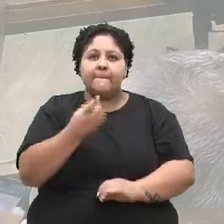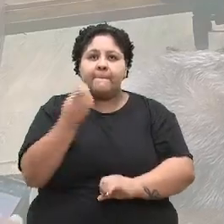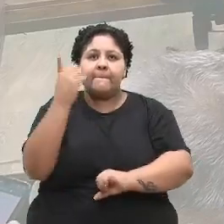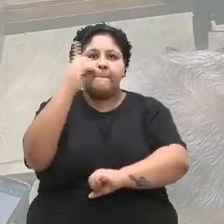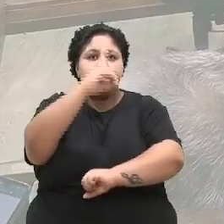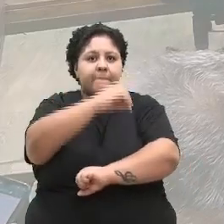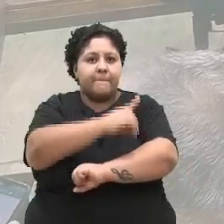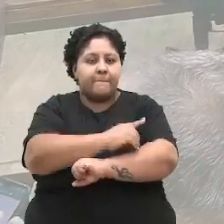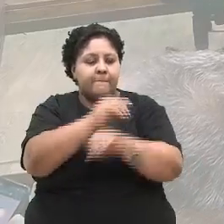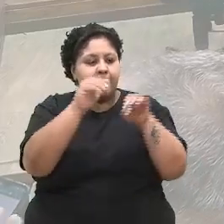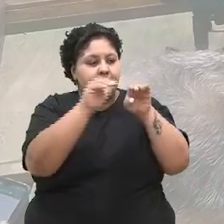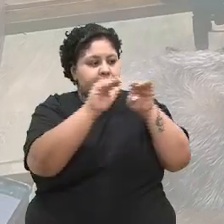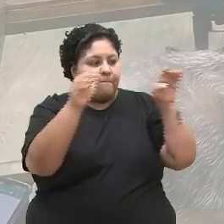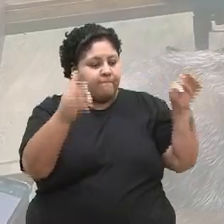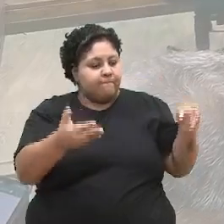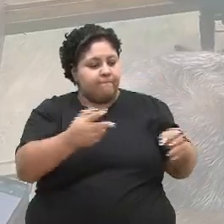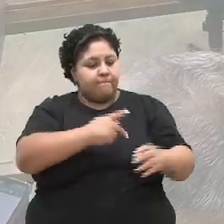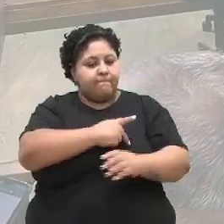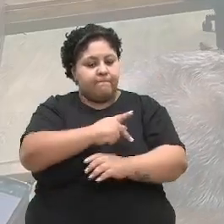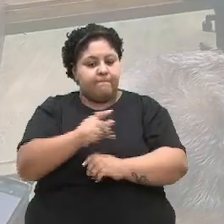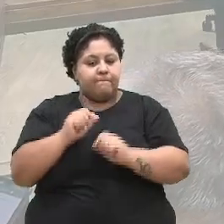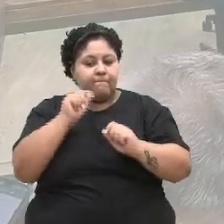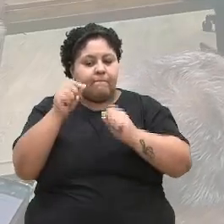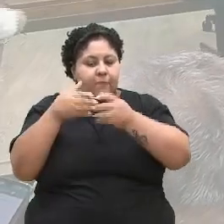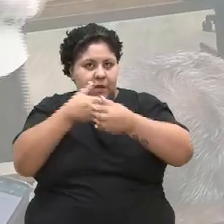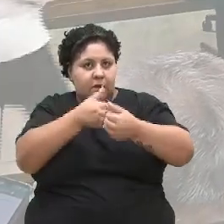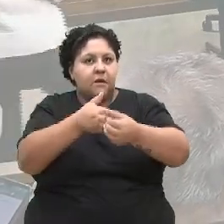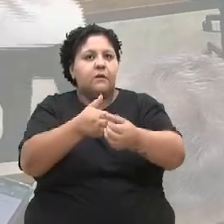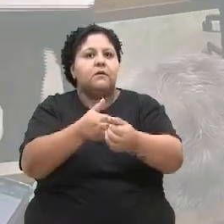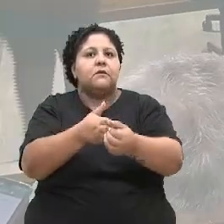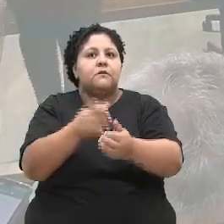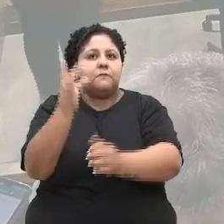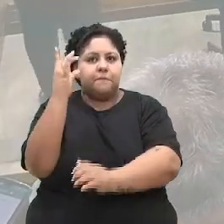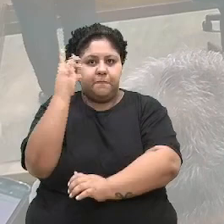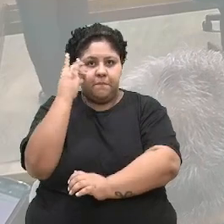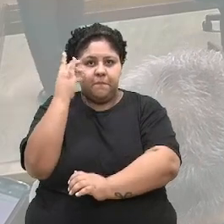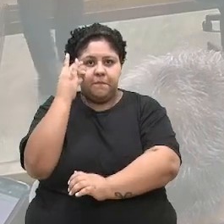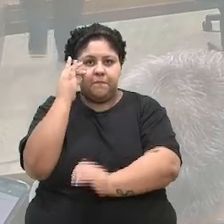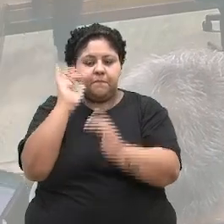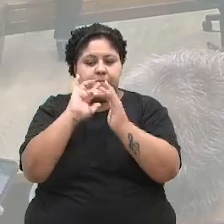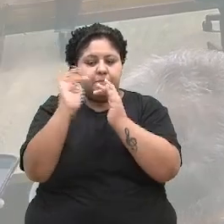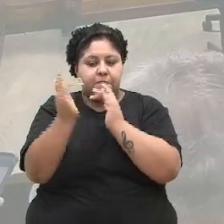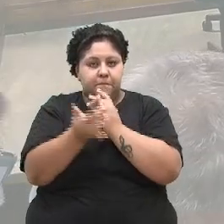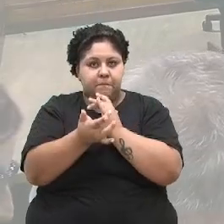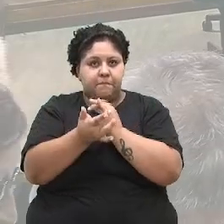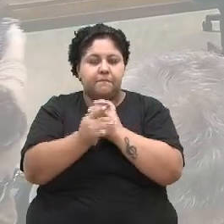Bom dia mesa, presidenta, quem nos acompanha, presencial, pelas redes.